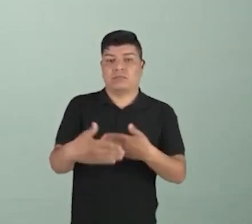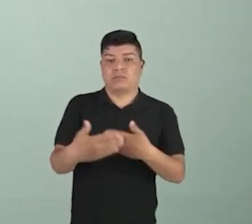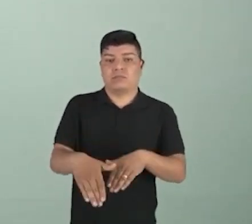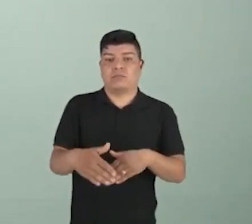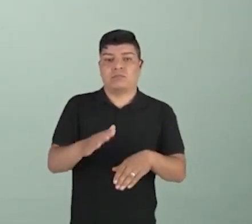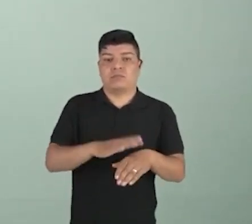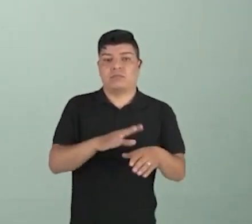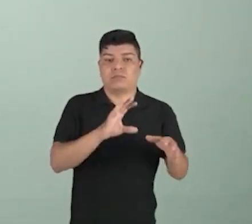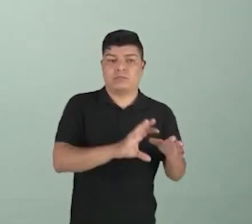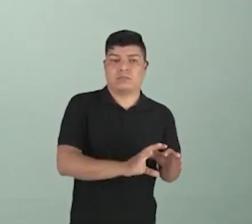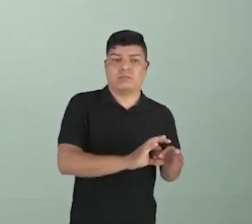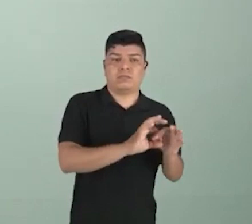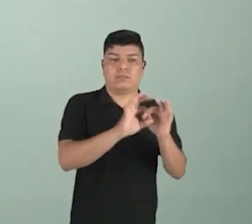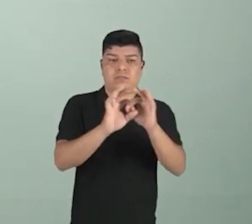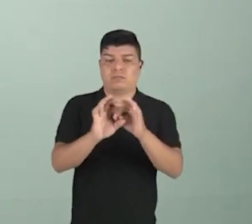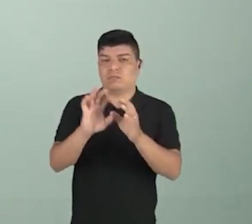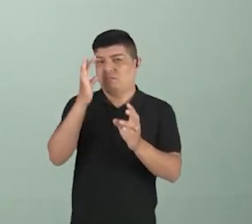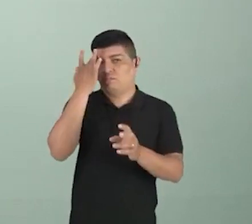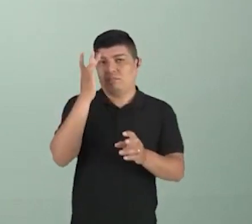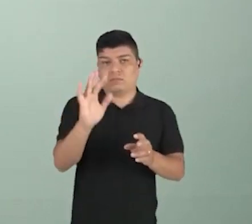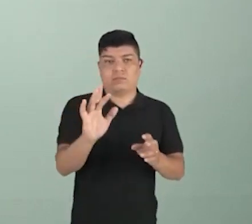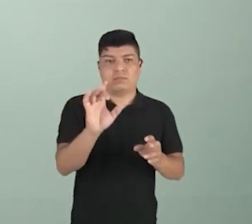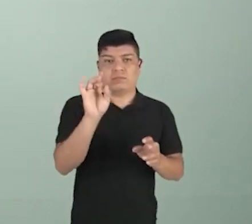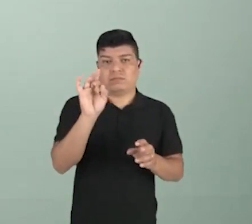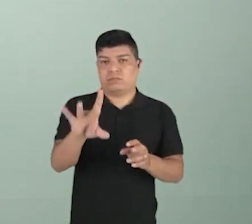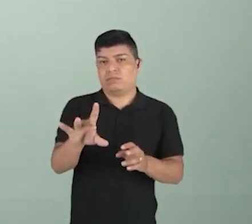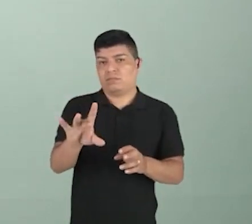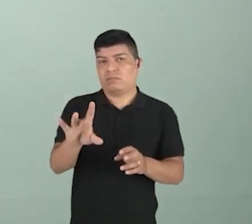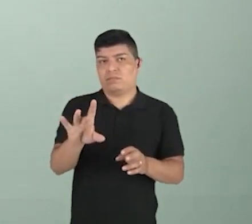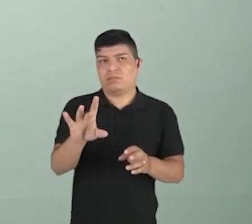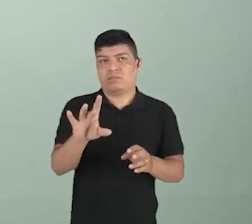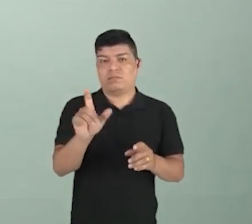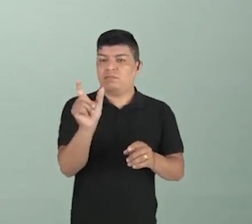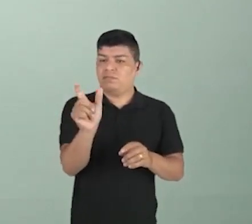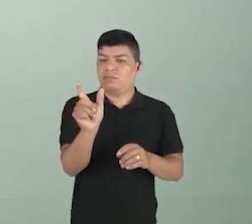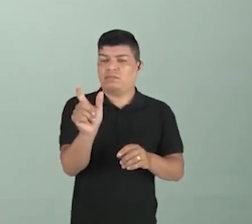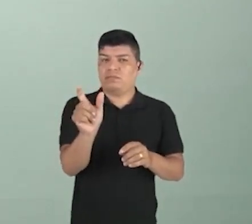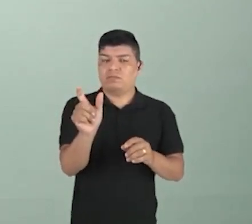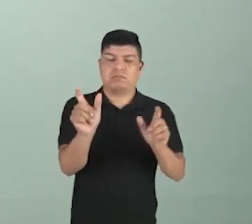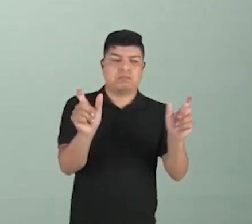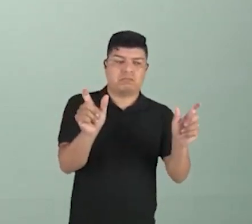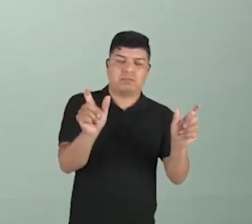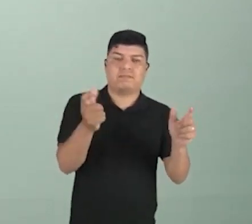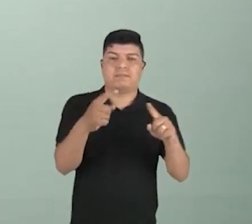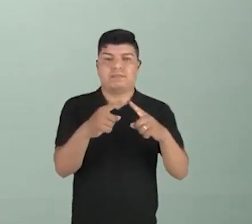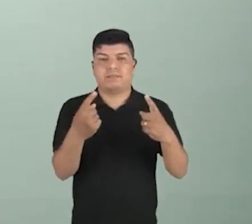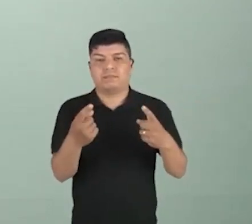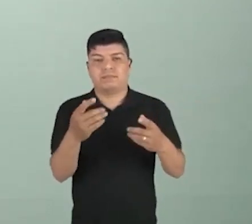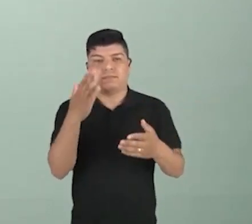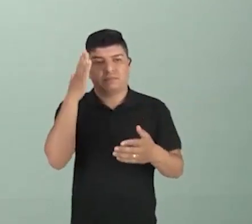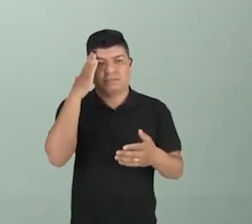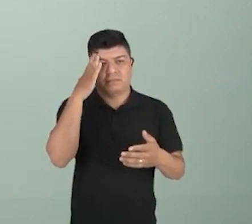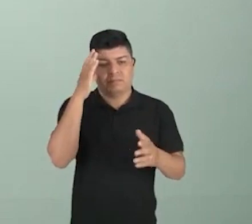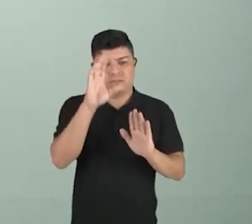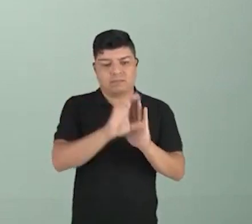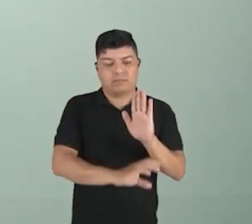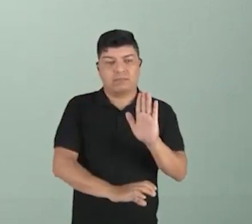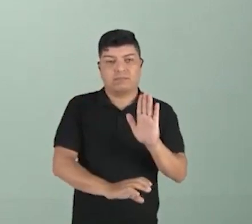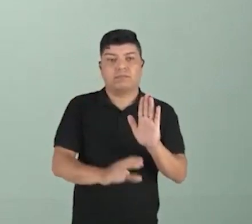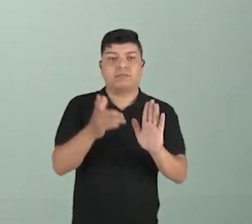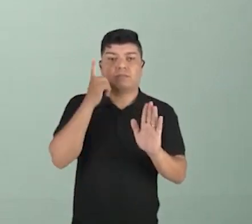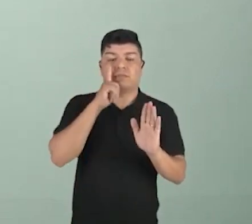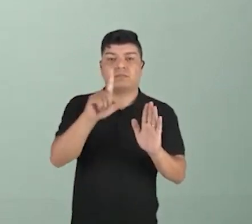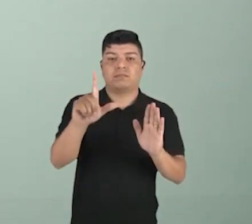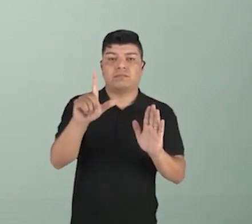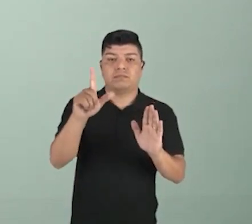que são mais contextualizadas não é saber só, essa palavra é isso, essa palavra é isso, mas é saber o conceito e